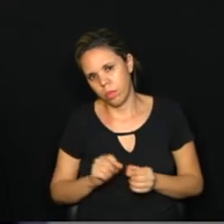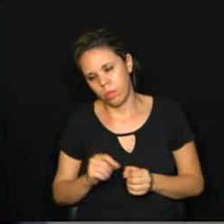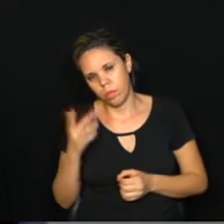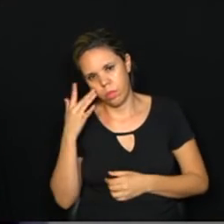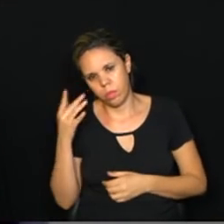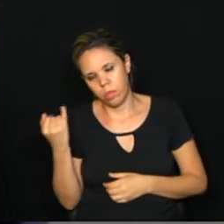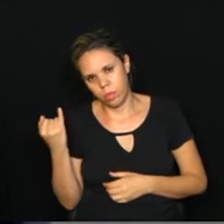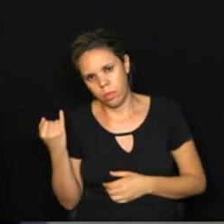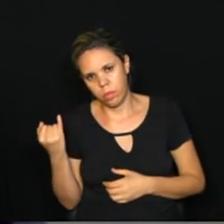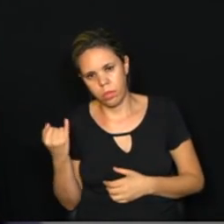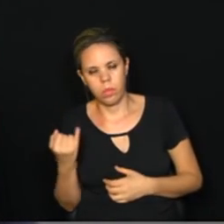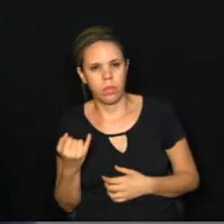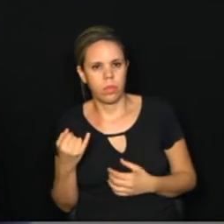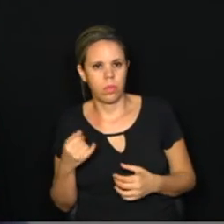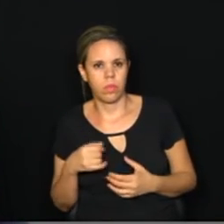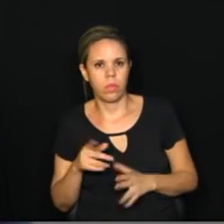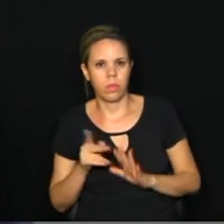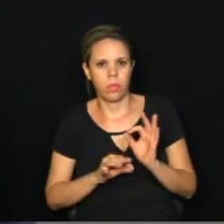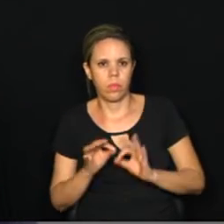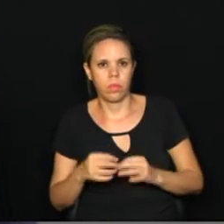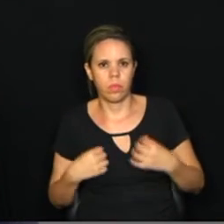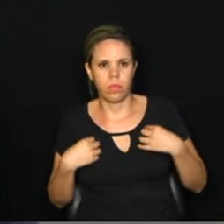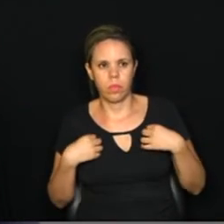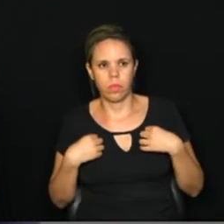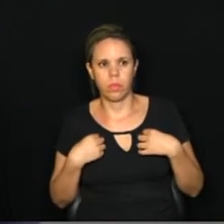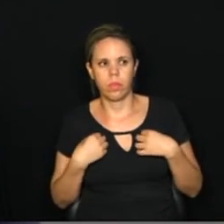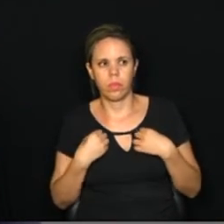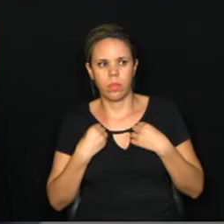é relevante nesse planejamento.